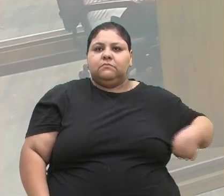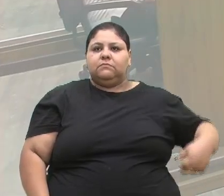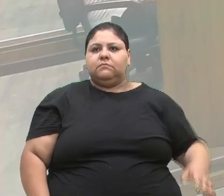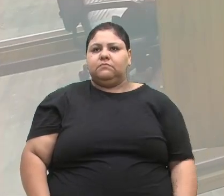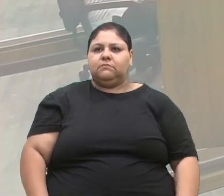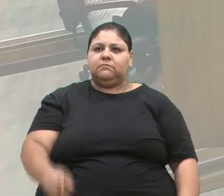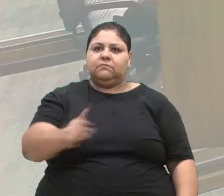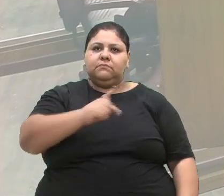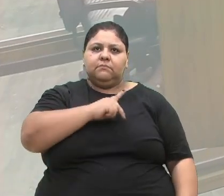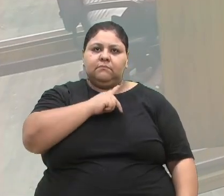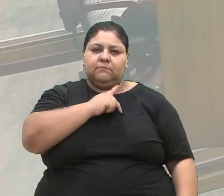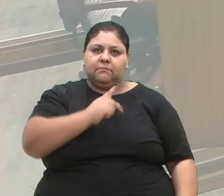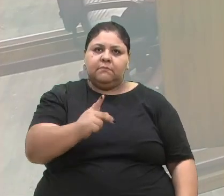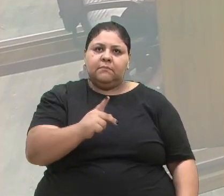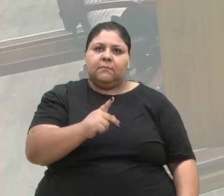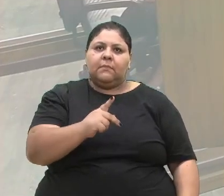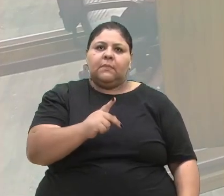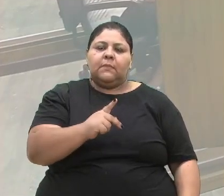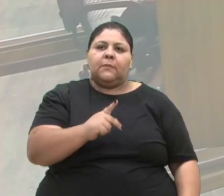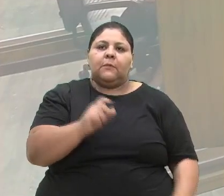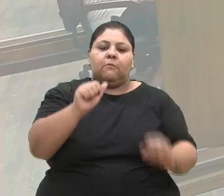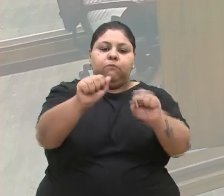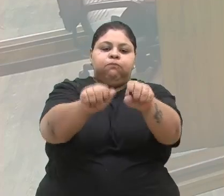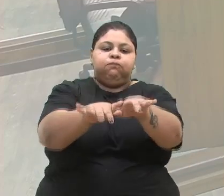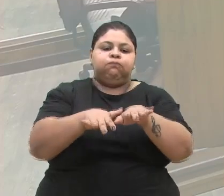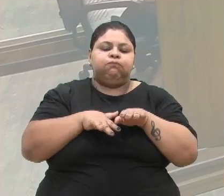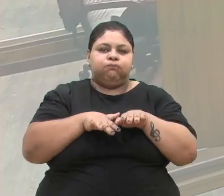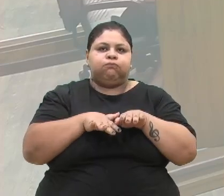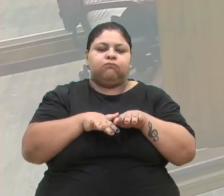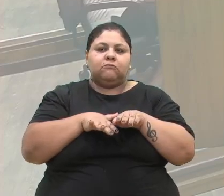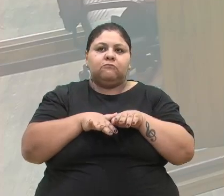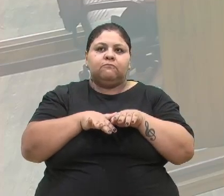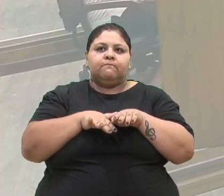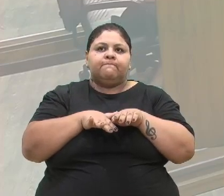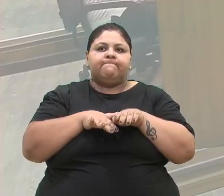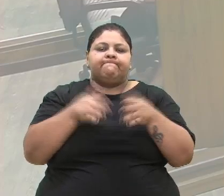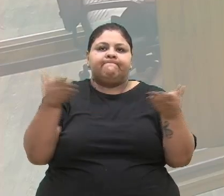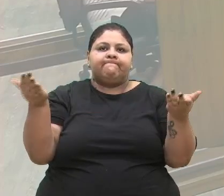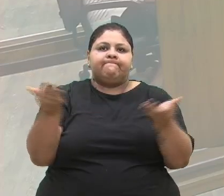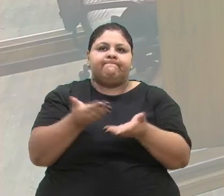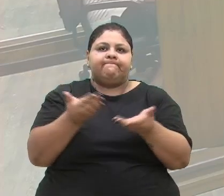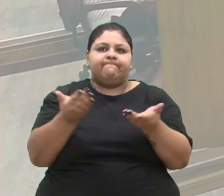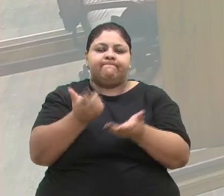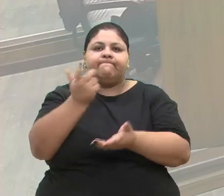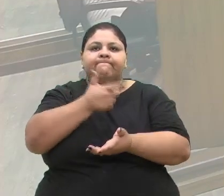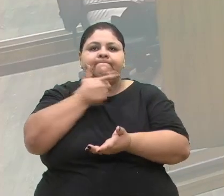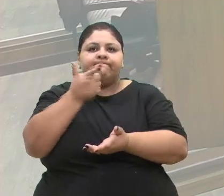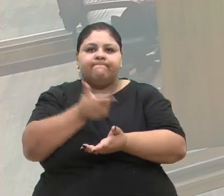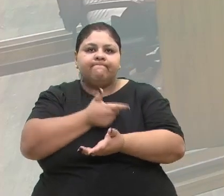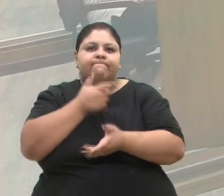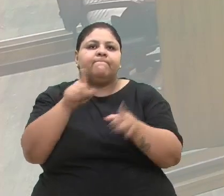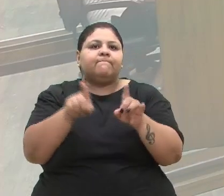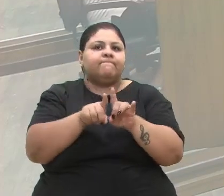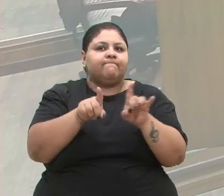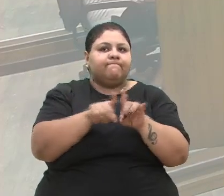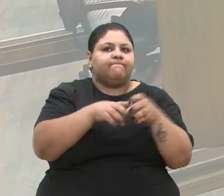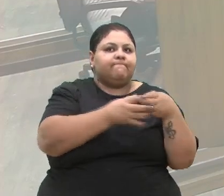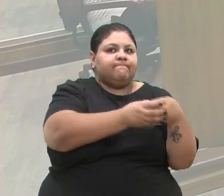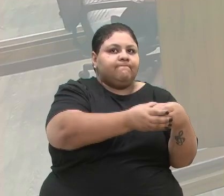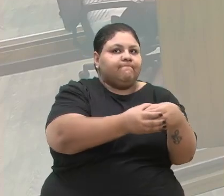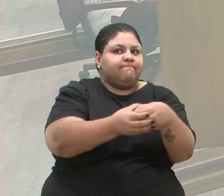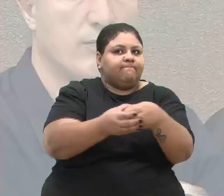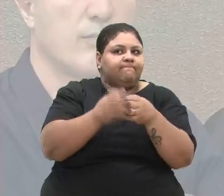Senhora presidente, caros colegas, plenário, meu voto de congratulações hoje vai também ao Esporte Clube Juventude, que